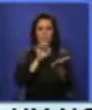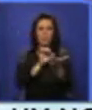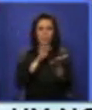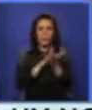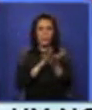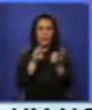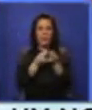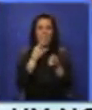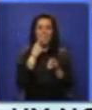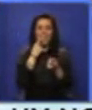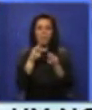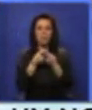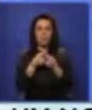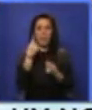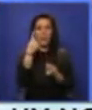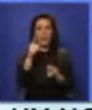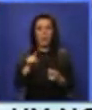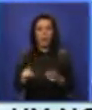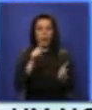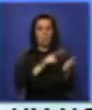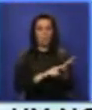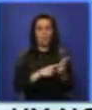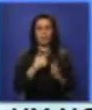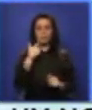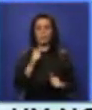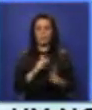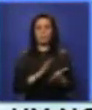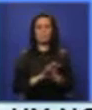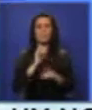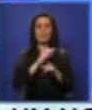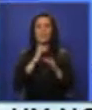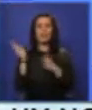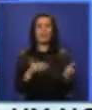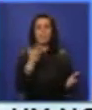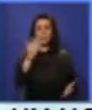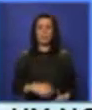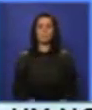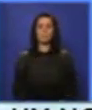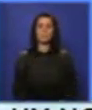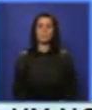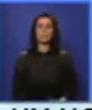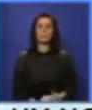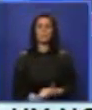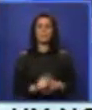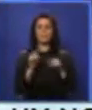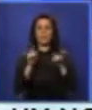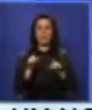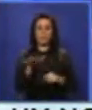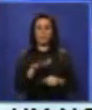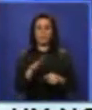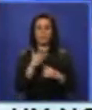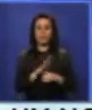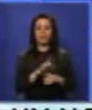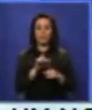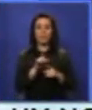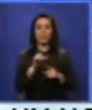encostar ao dedo. Exatamente. Pronto, o dedo é demasiado grande para colocar. Vamos à próxima então. Bom, isto é um dos casos, por exemplo, de